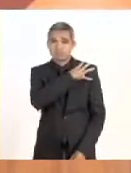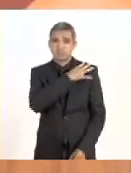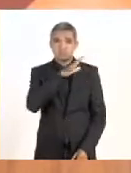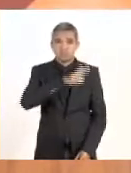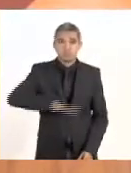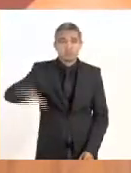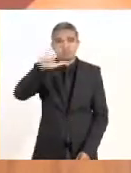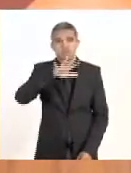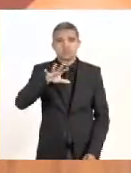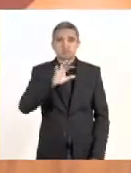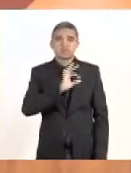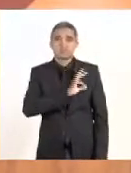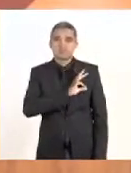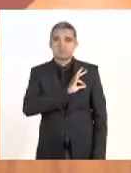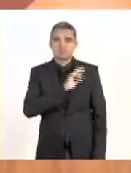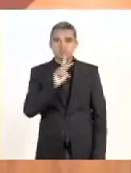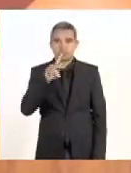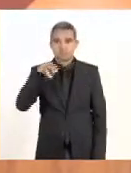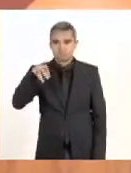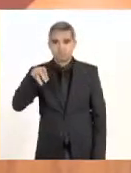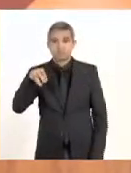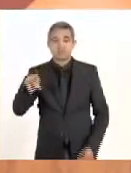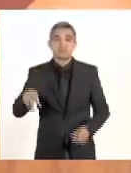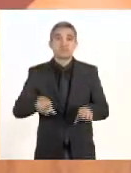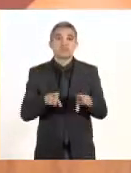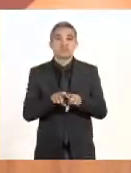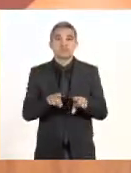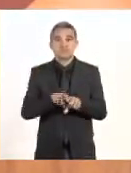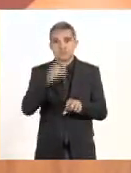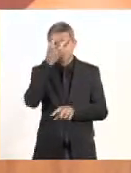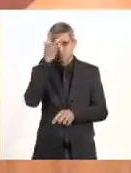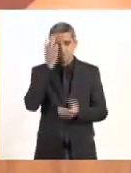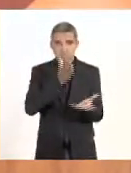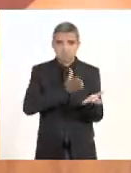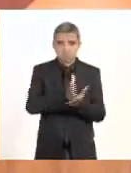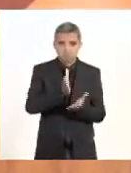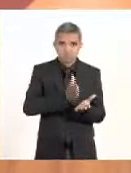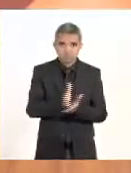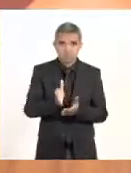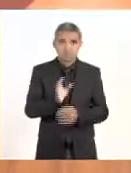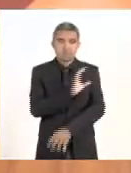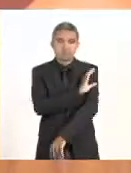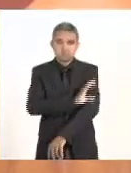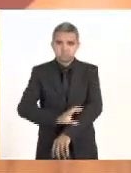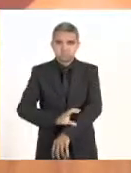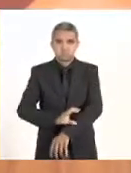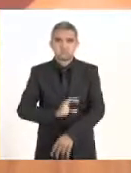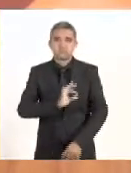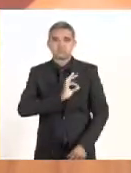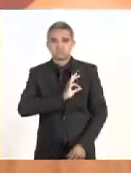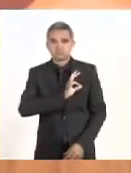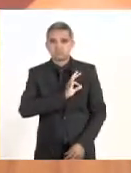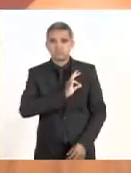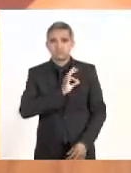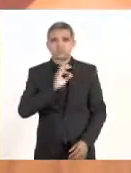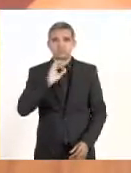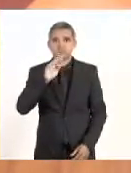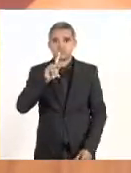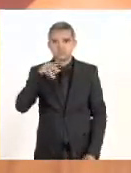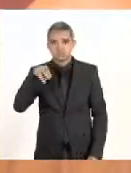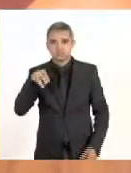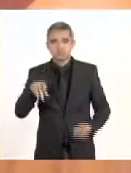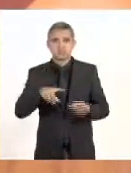representantes dos concursados aprovados no concurso da Polícia Militar, polícias, bombeiros, militares,